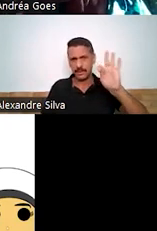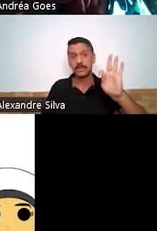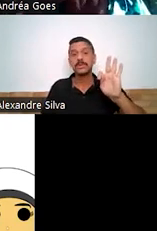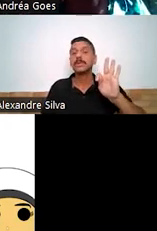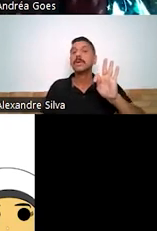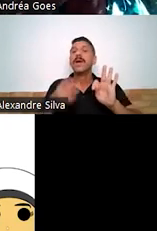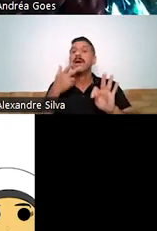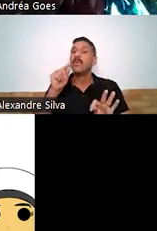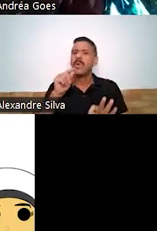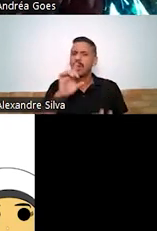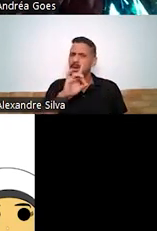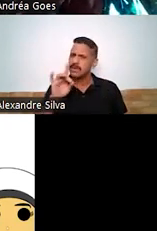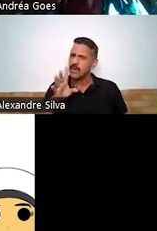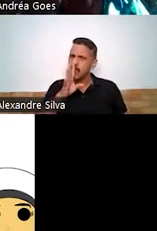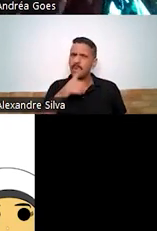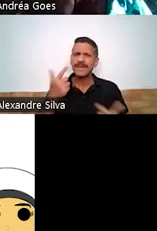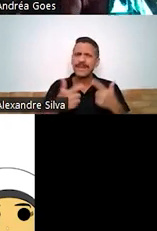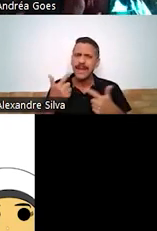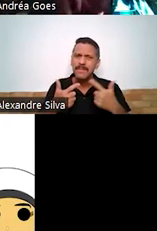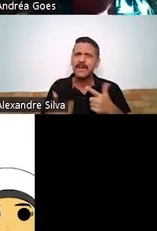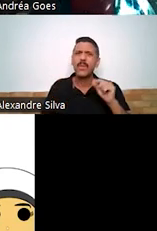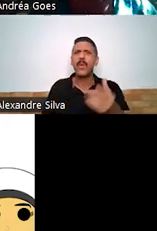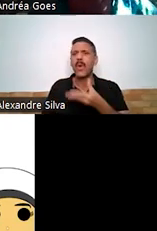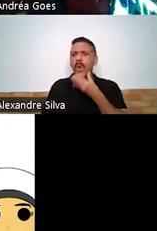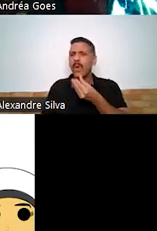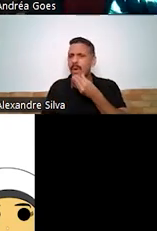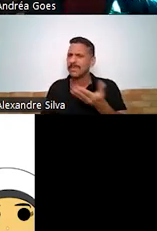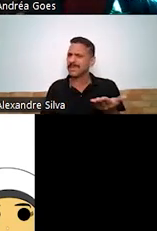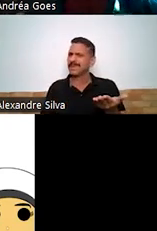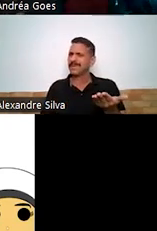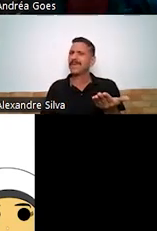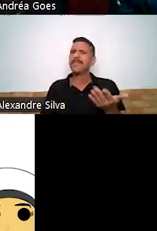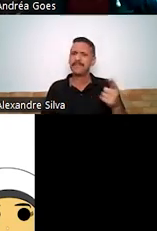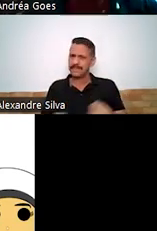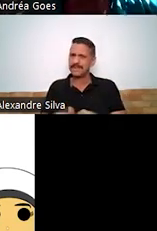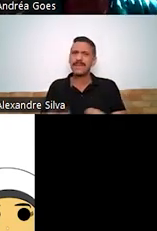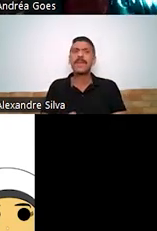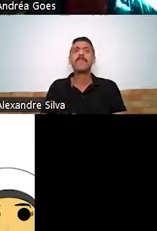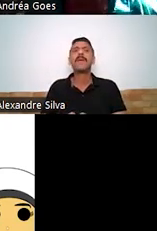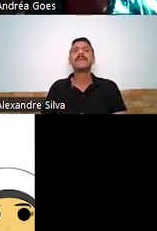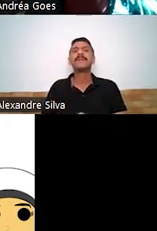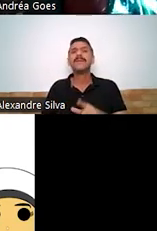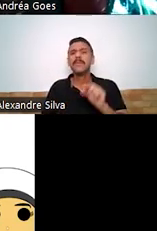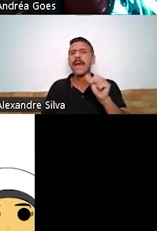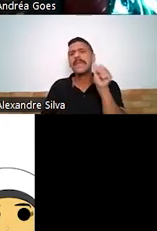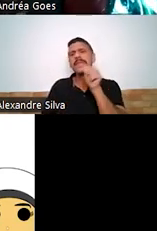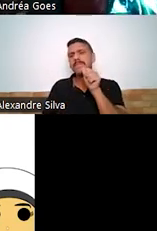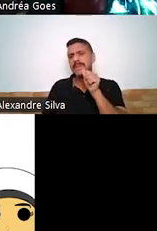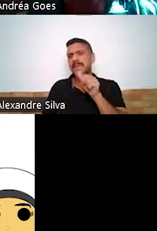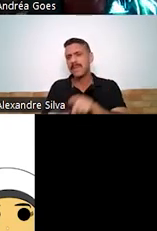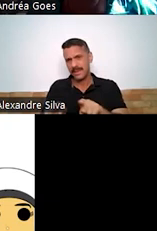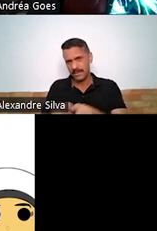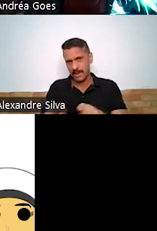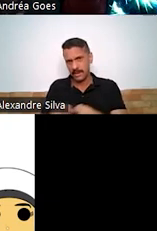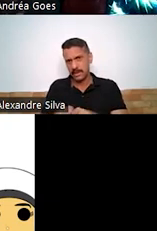gente se deu conta, caramba, a gente só trabalha com autores homens, vamos começar a incluir uma coisa mais feminina por aqui, embora